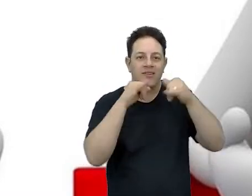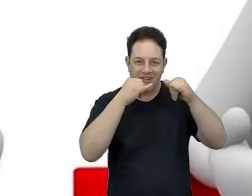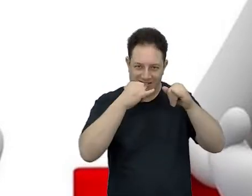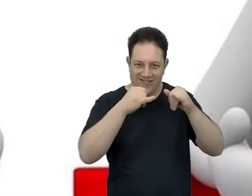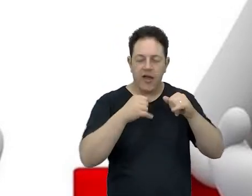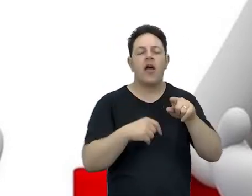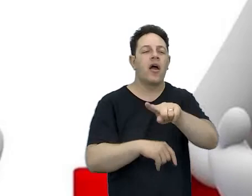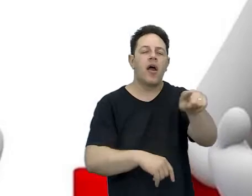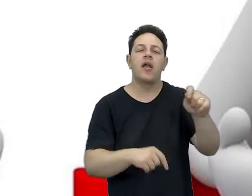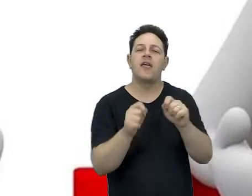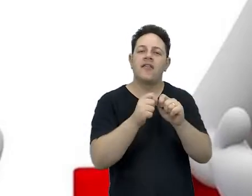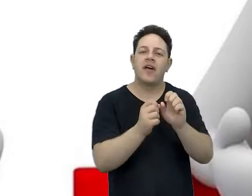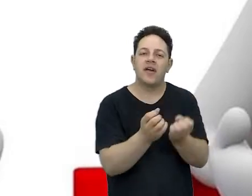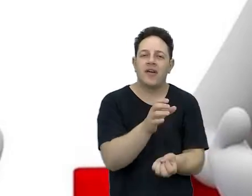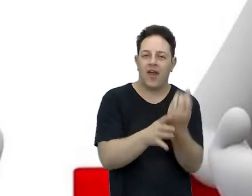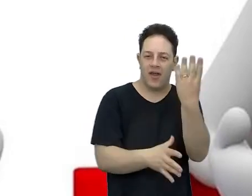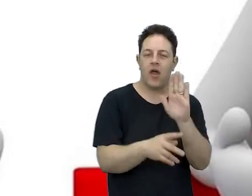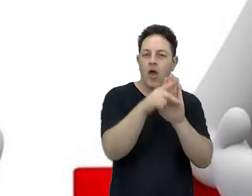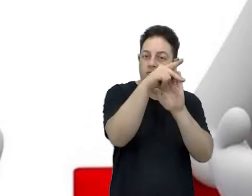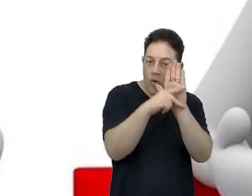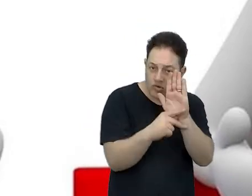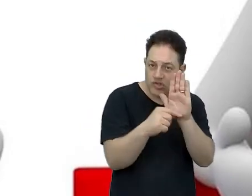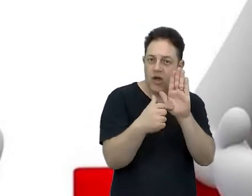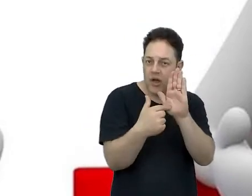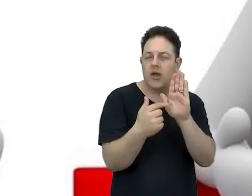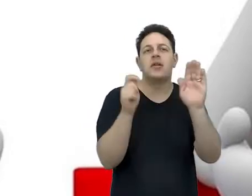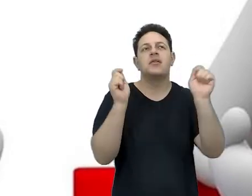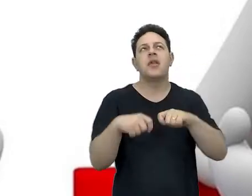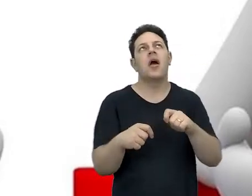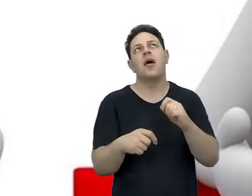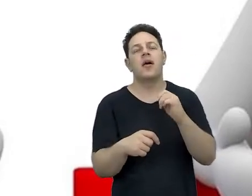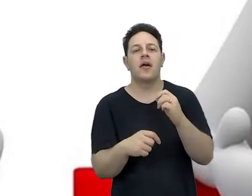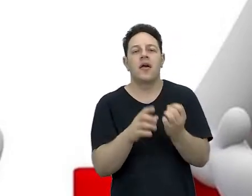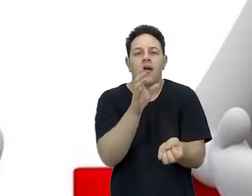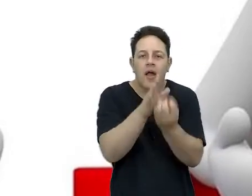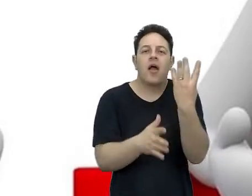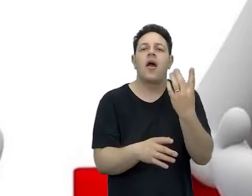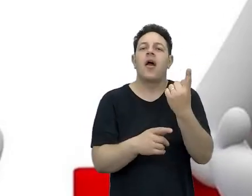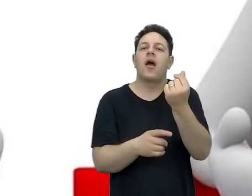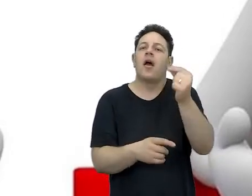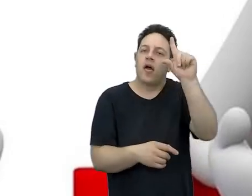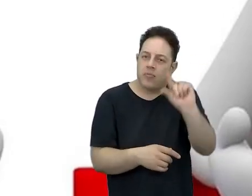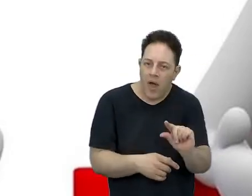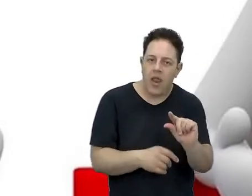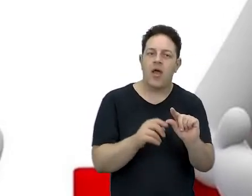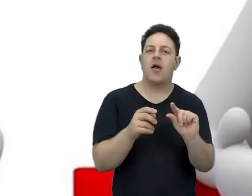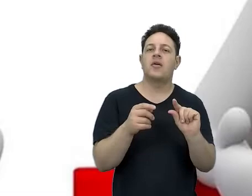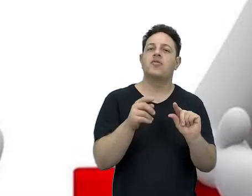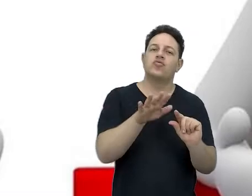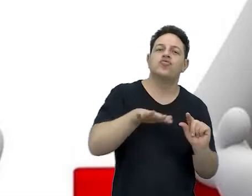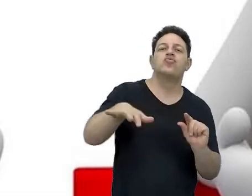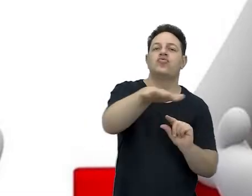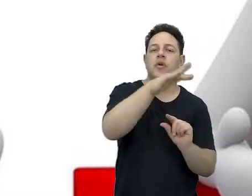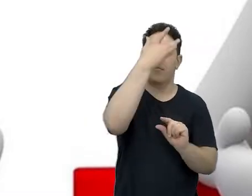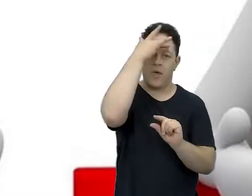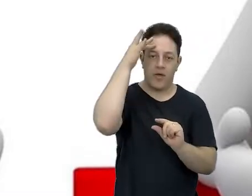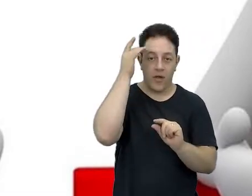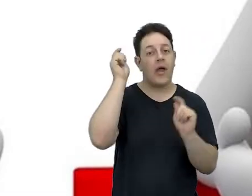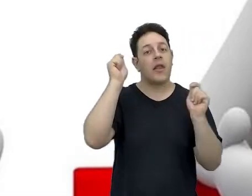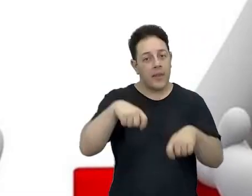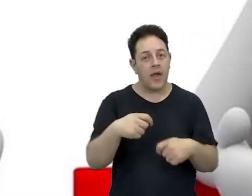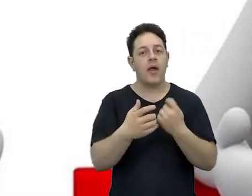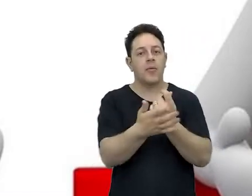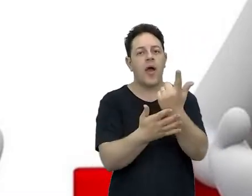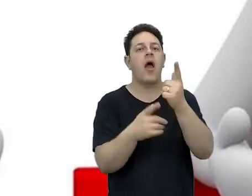eles tinham que fazer um projeto de maneira que criasse uma tarifa mais barata para a população. E para a população pagar mais